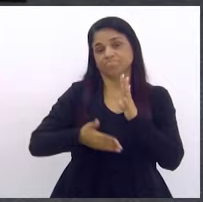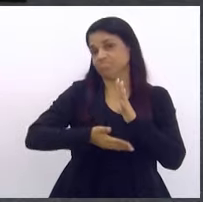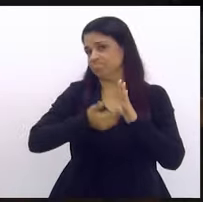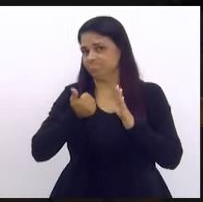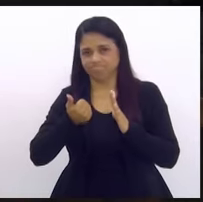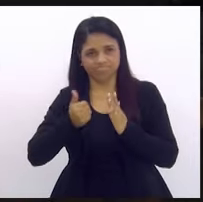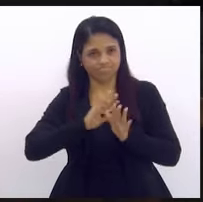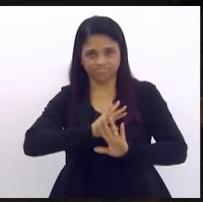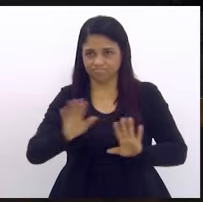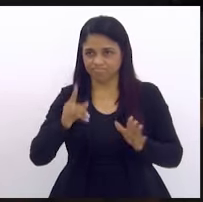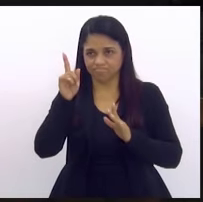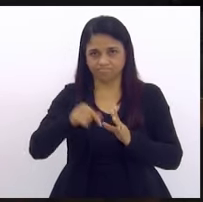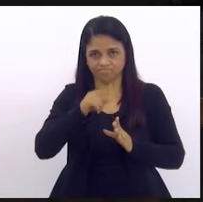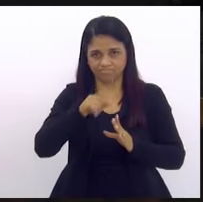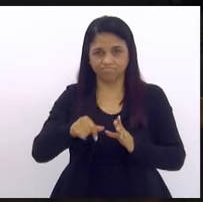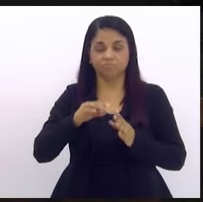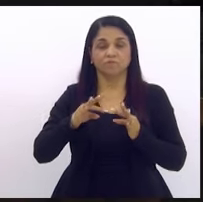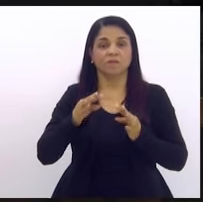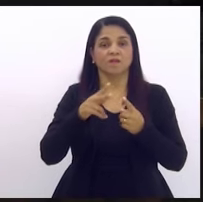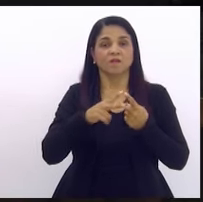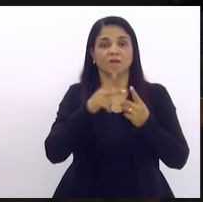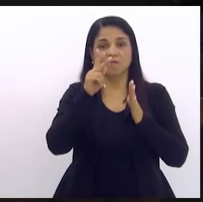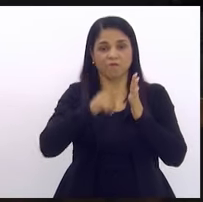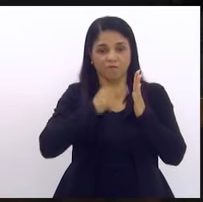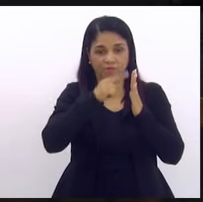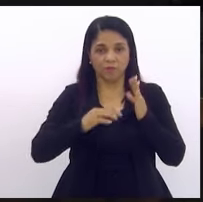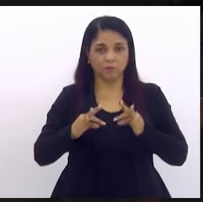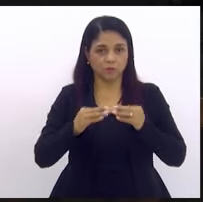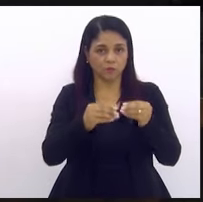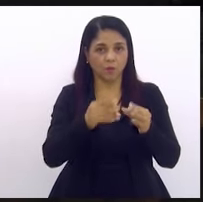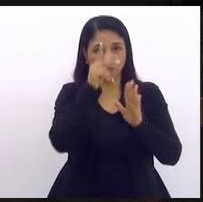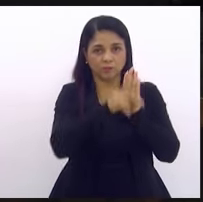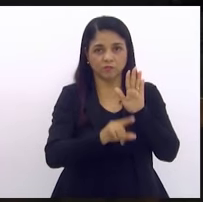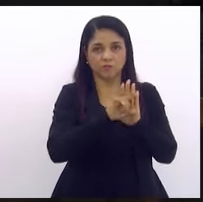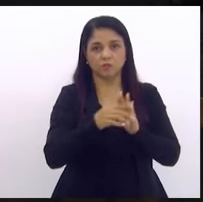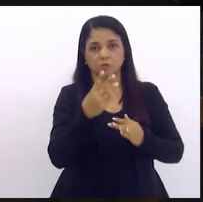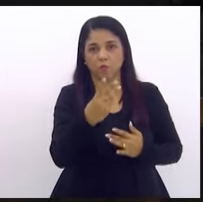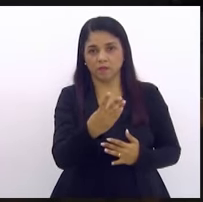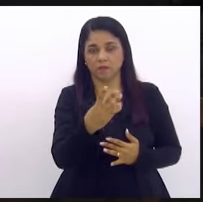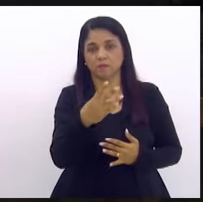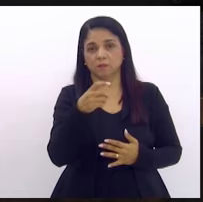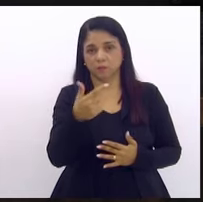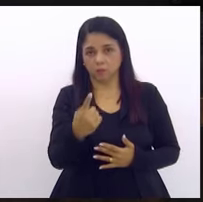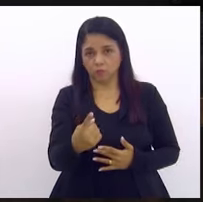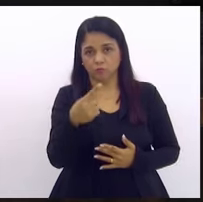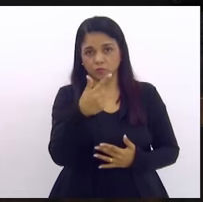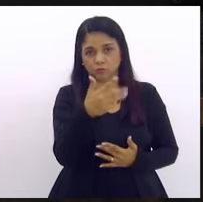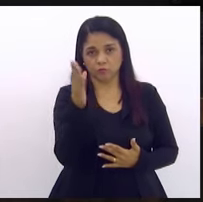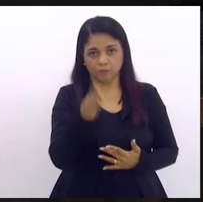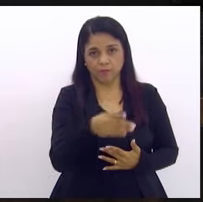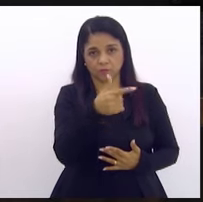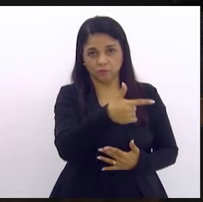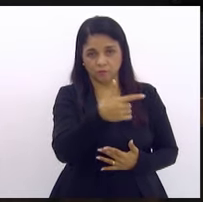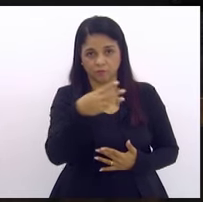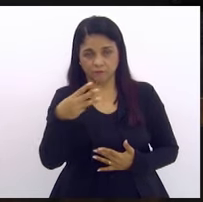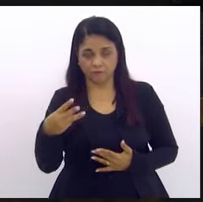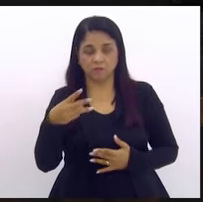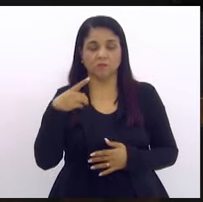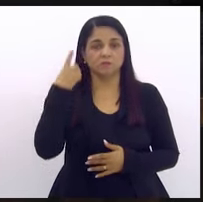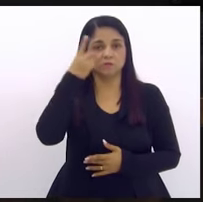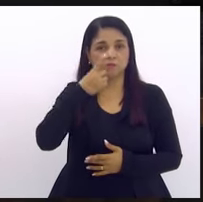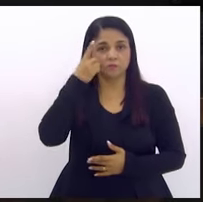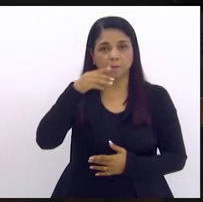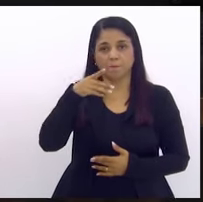presidente. Veto total aposto ao projeto de lei número 41/2023, de autoria do deputado Dr. Pedro Ricardo, que